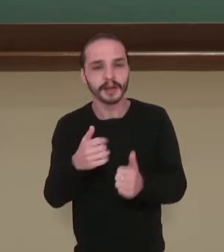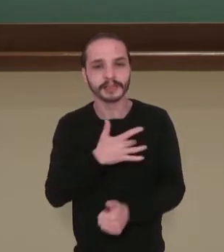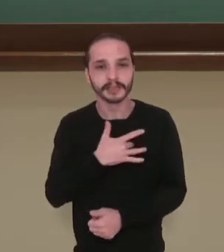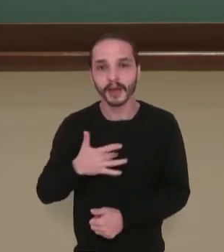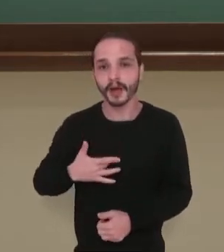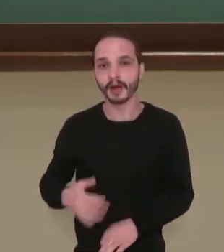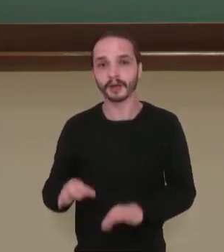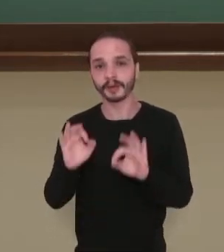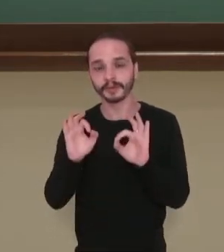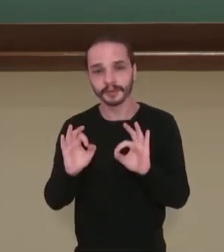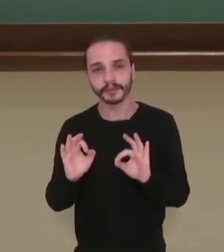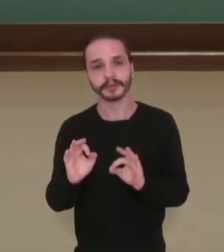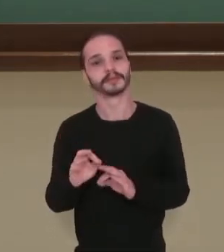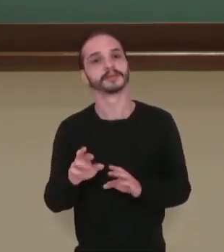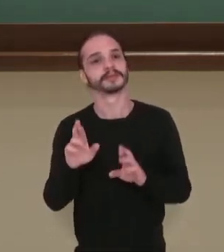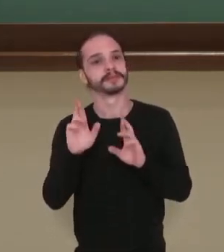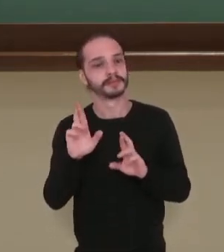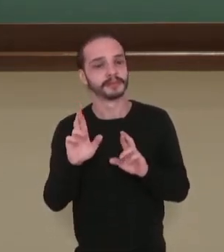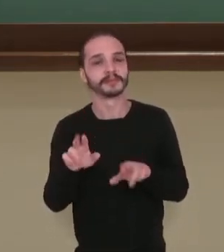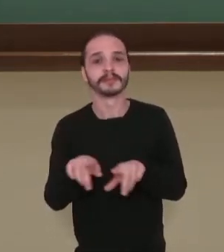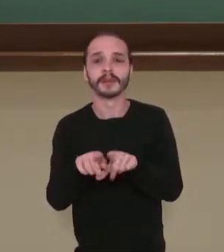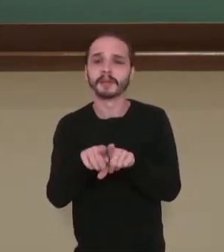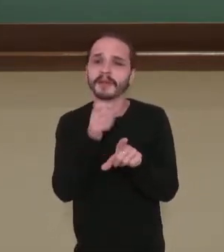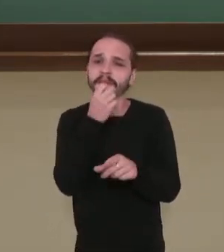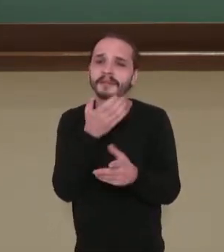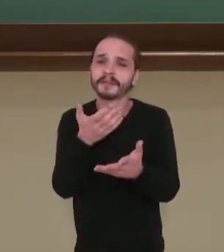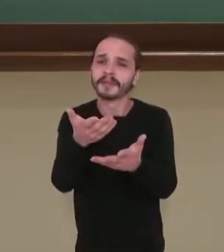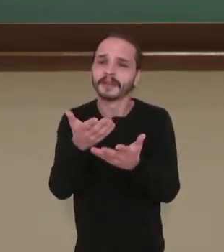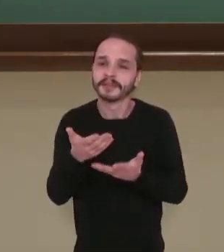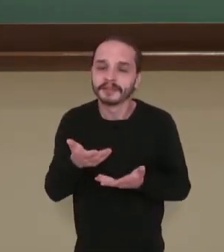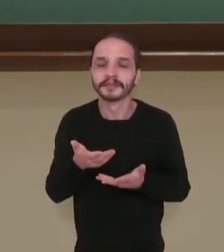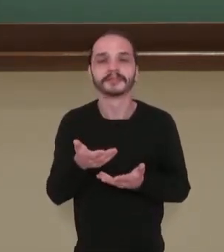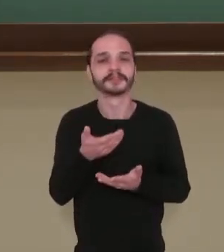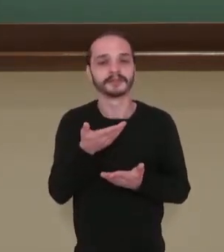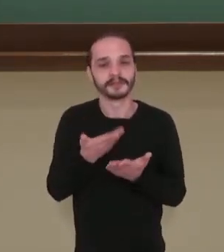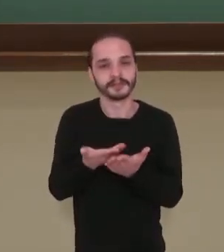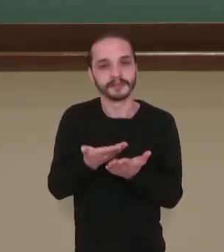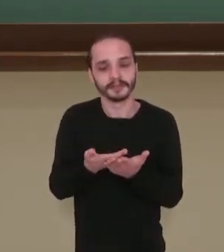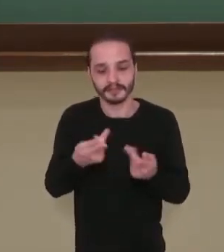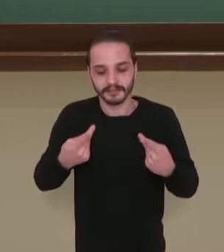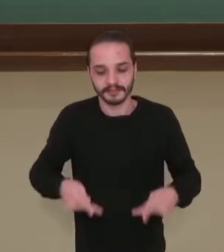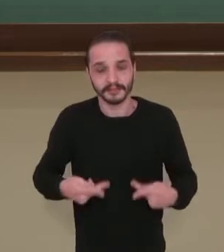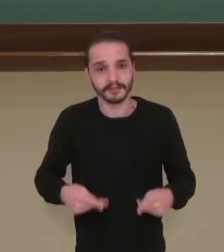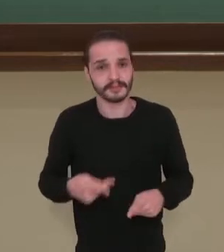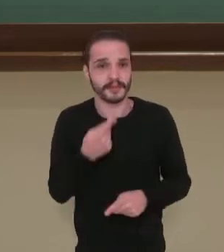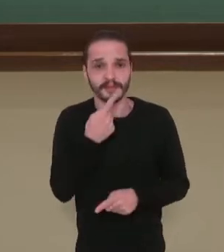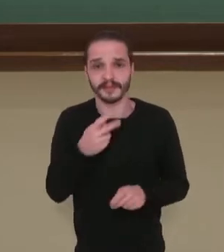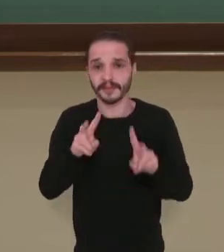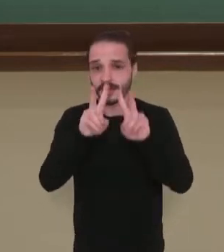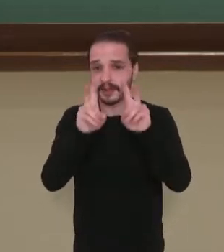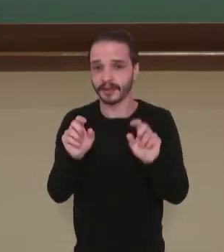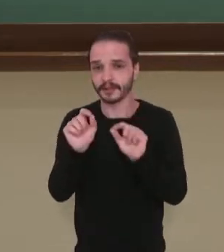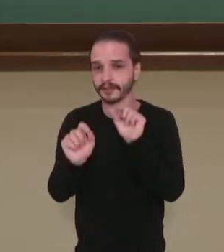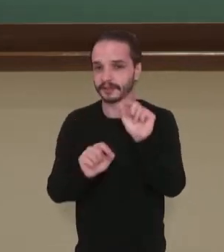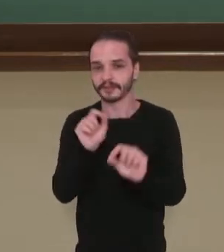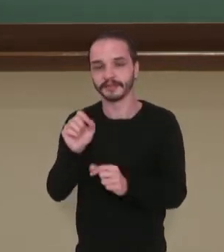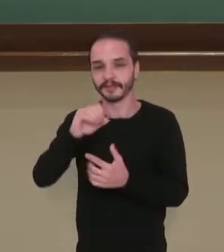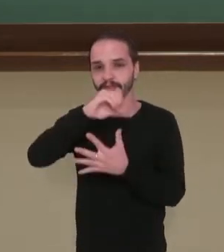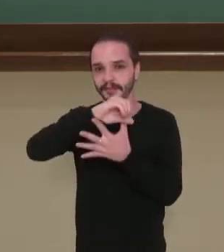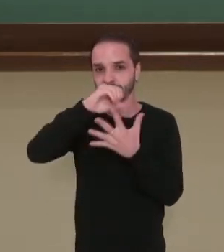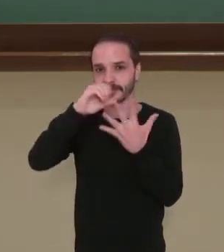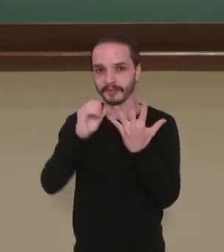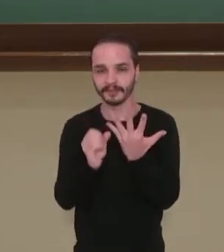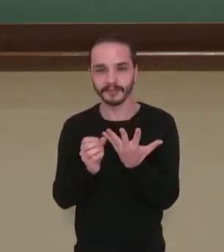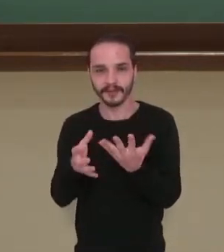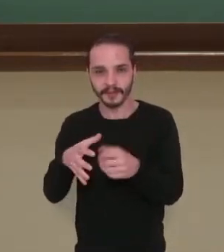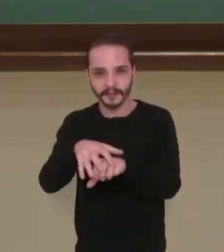A propósito, sejam todos muito bem-vindos para esta aula. Falaremos sobre o reino Monera. Quero